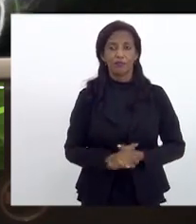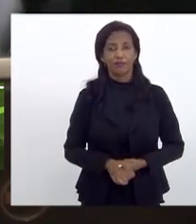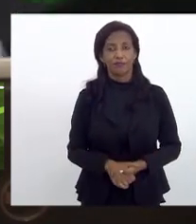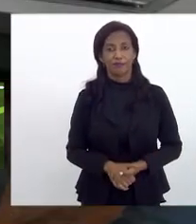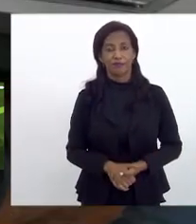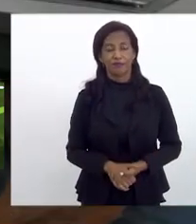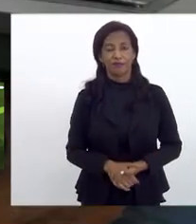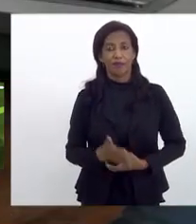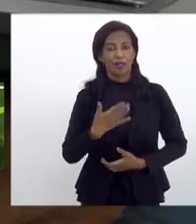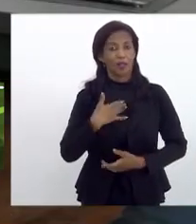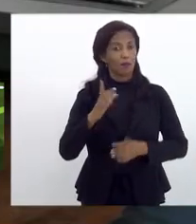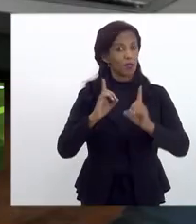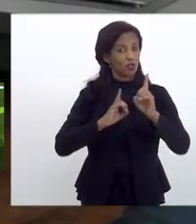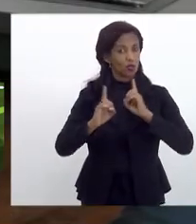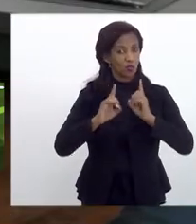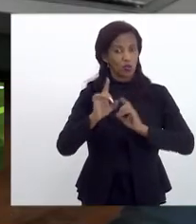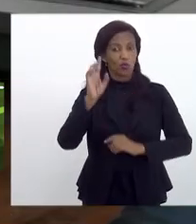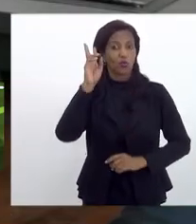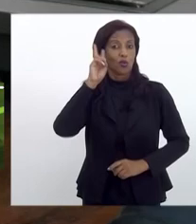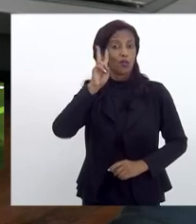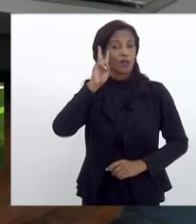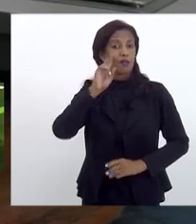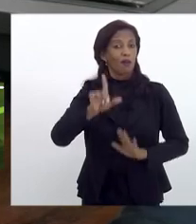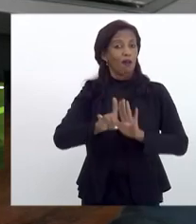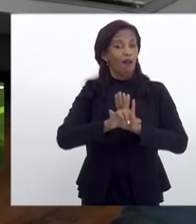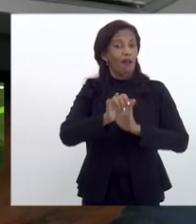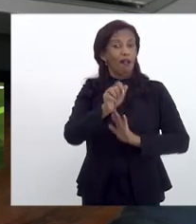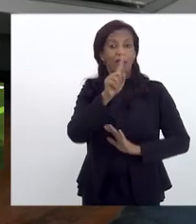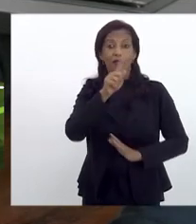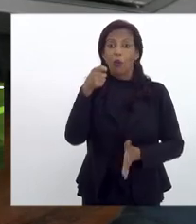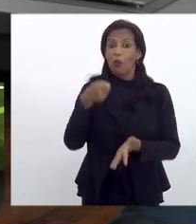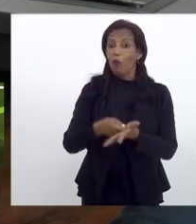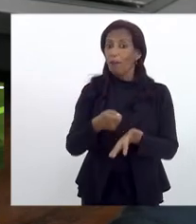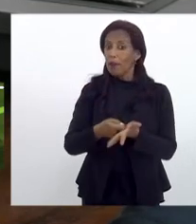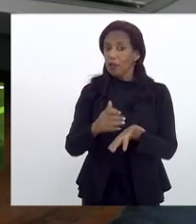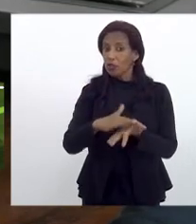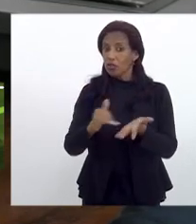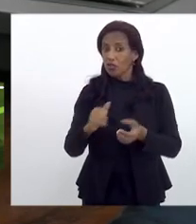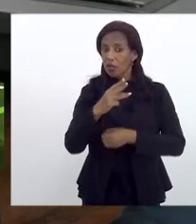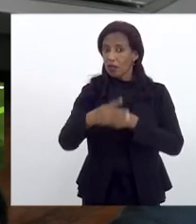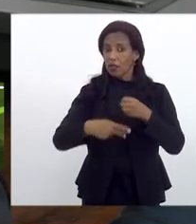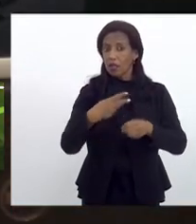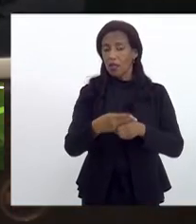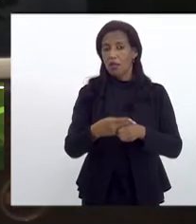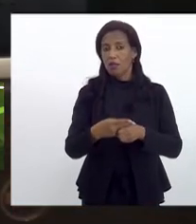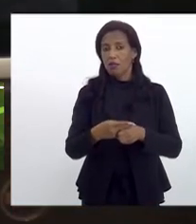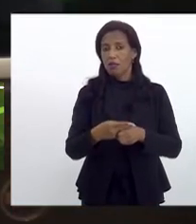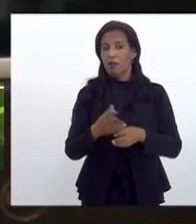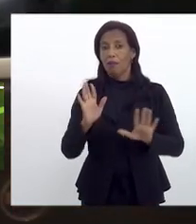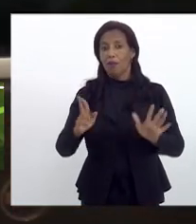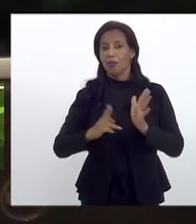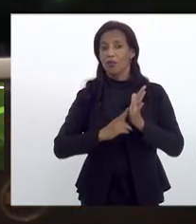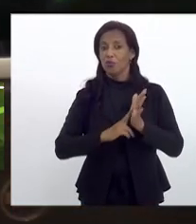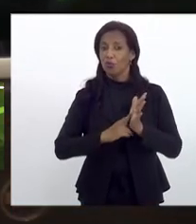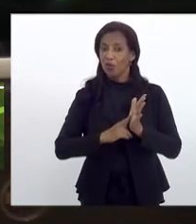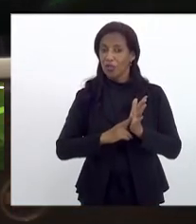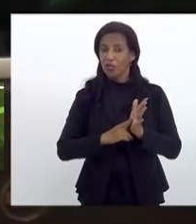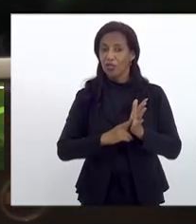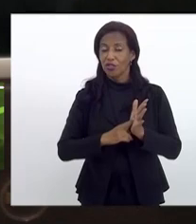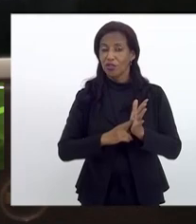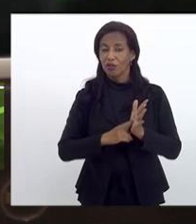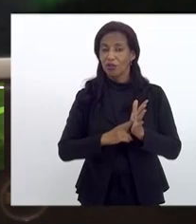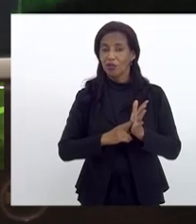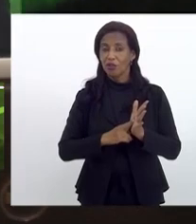Não, não Na minha discussão Eu só quis lembrar Que a lei não nos obriga A extinguir o triênio Do curto Mas o regime Nos obriga A